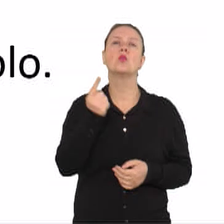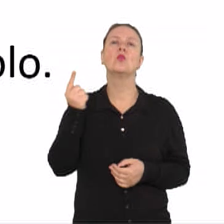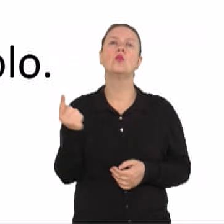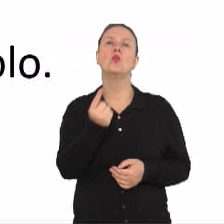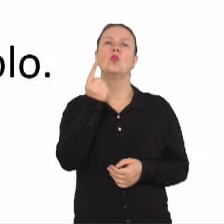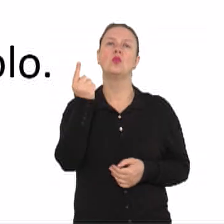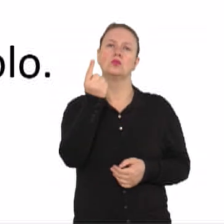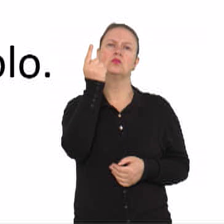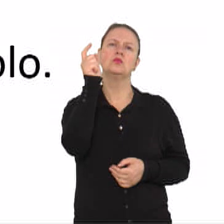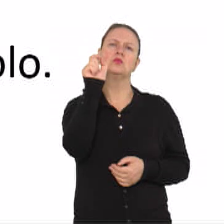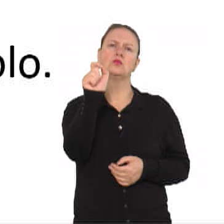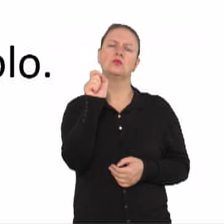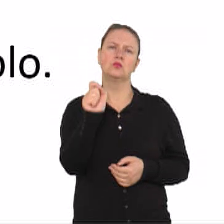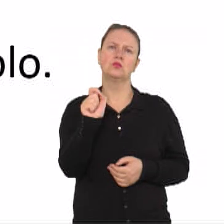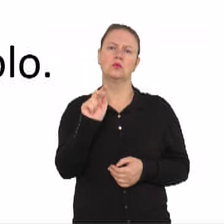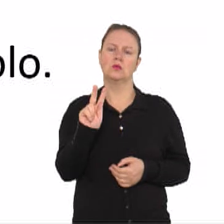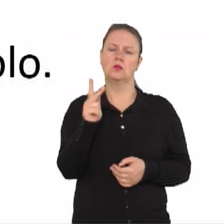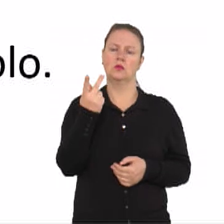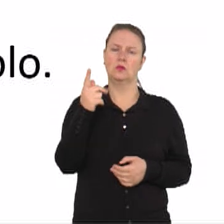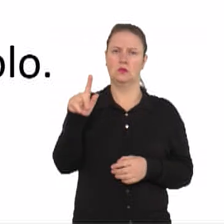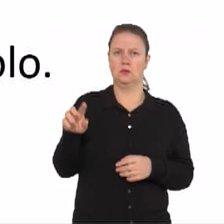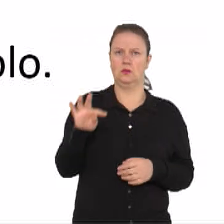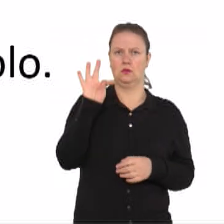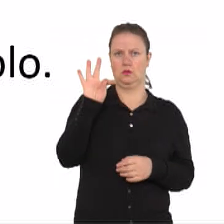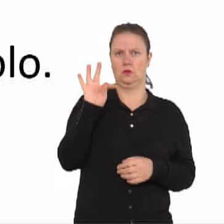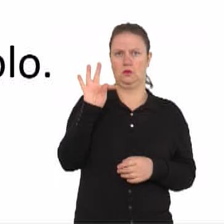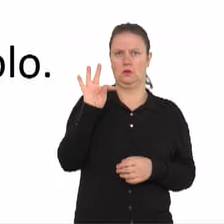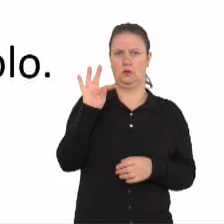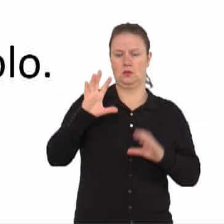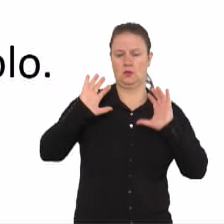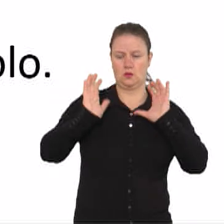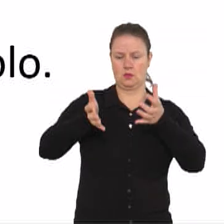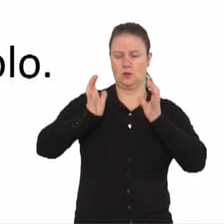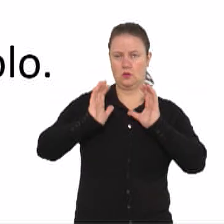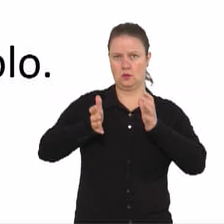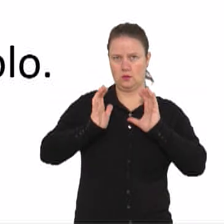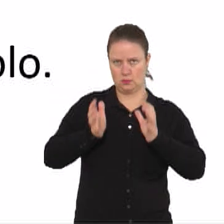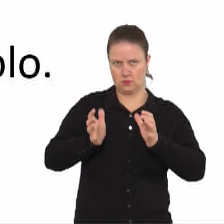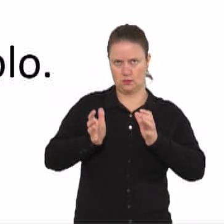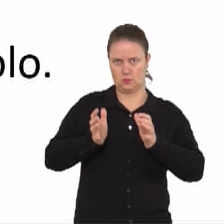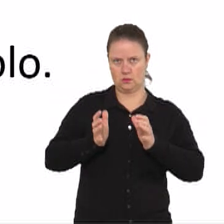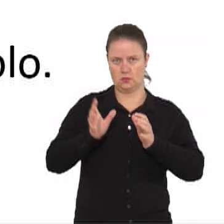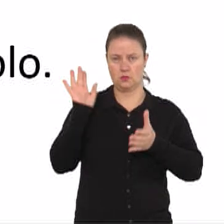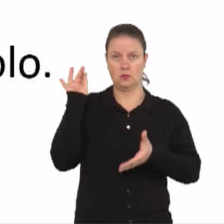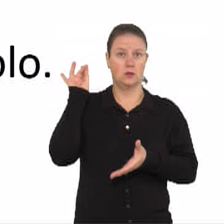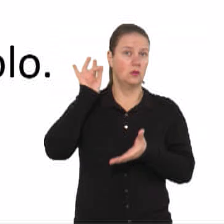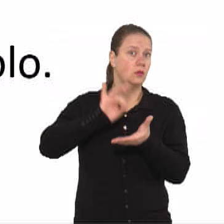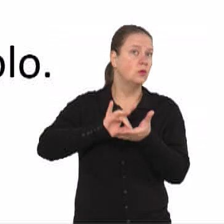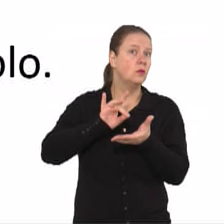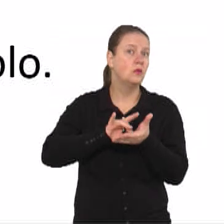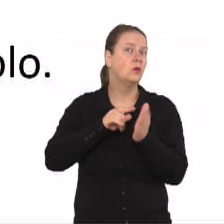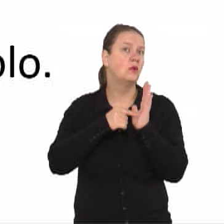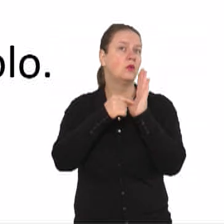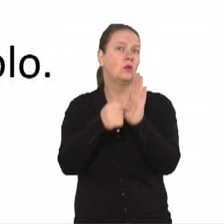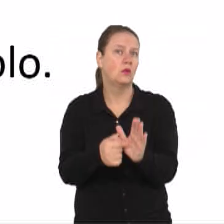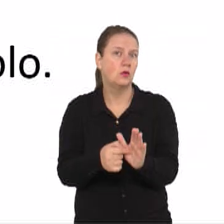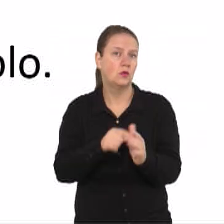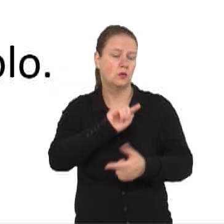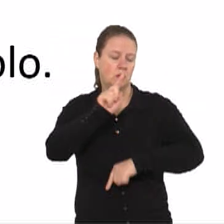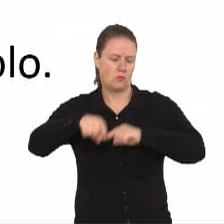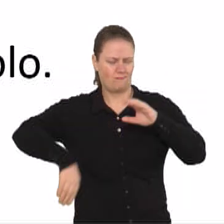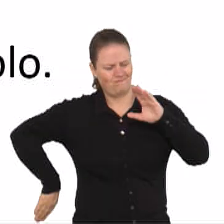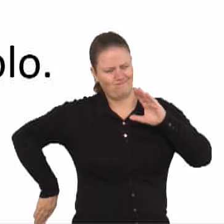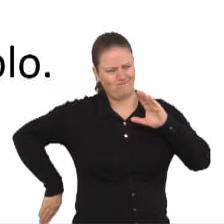e o h de t é a altura em metros da bola no instante t. Determine após o